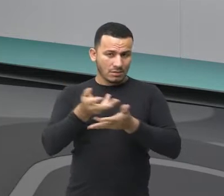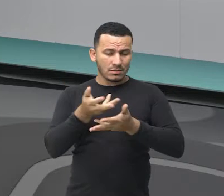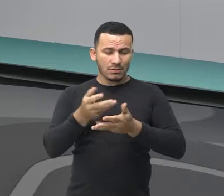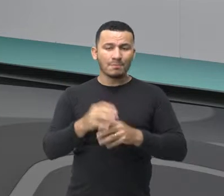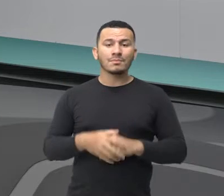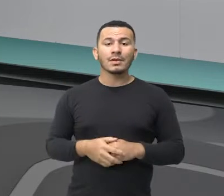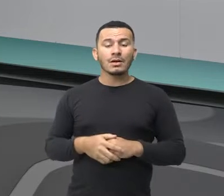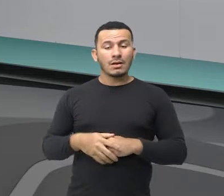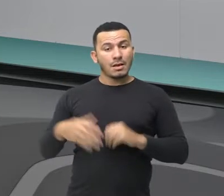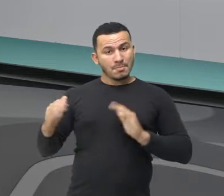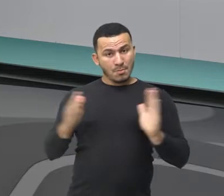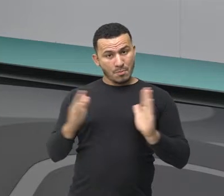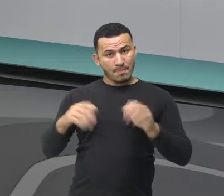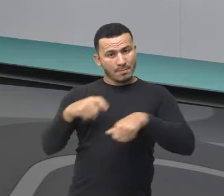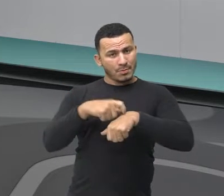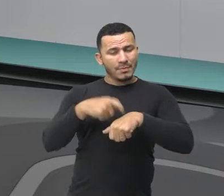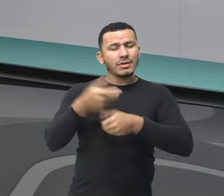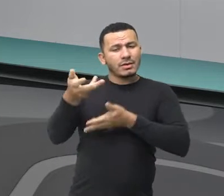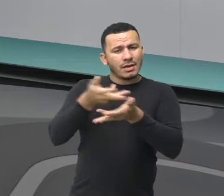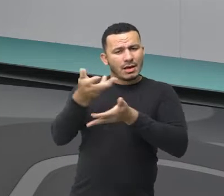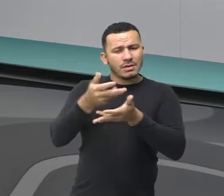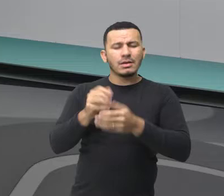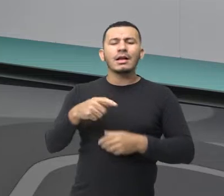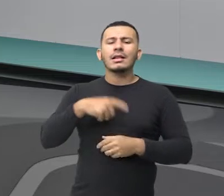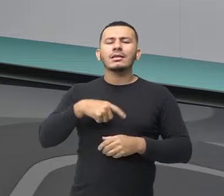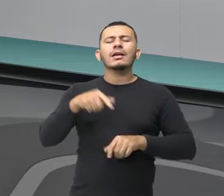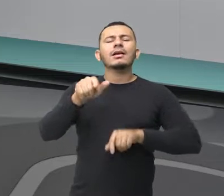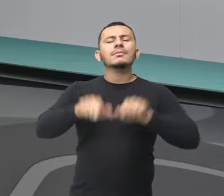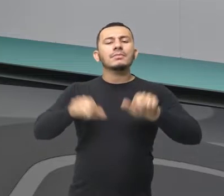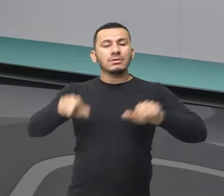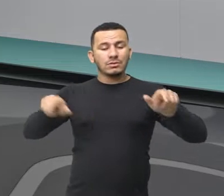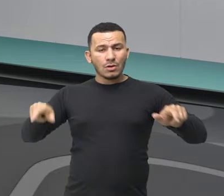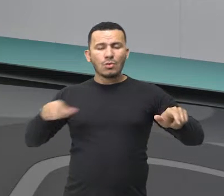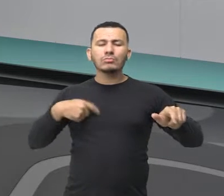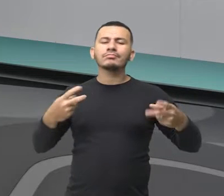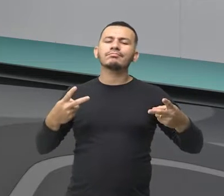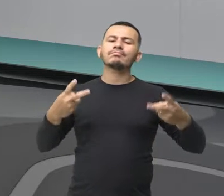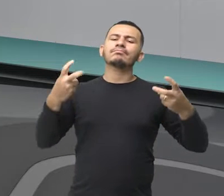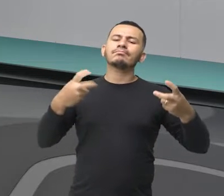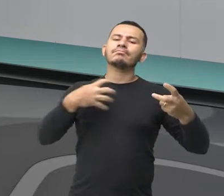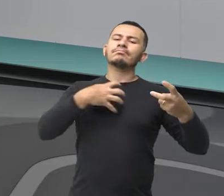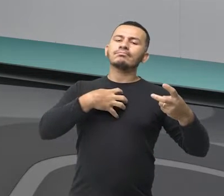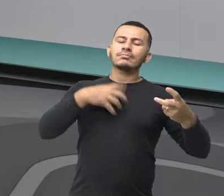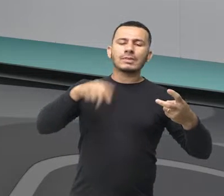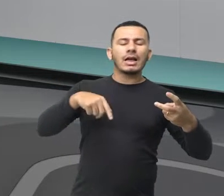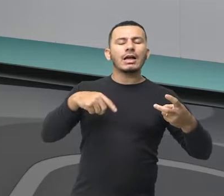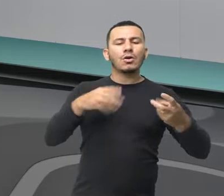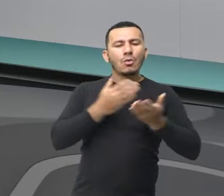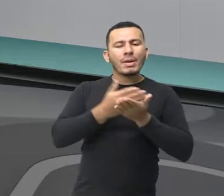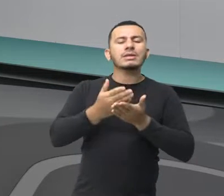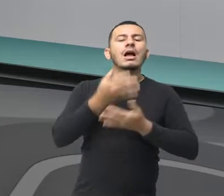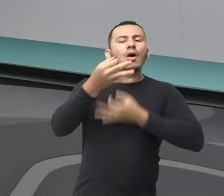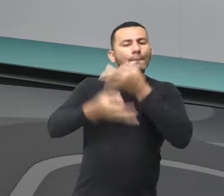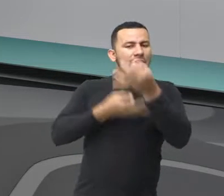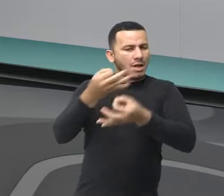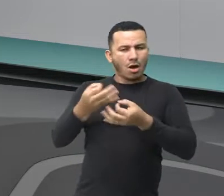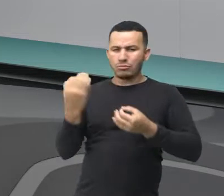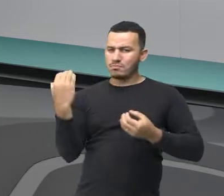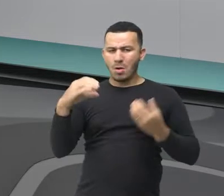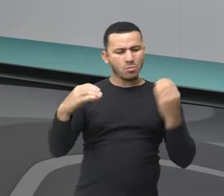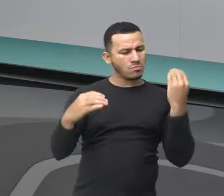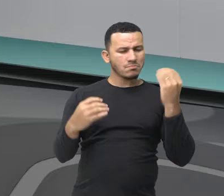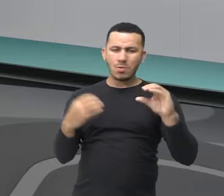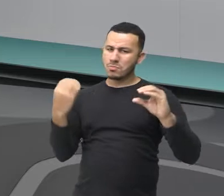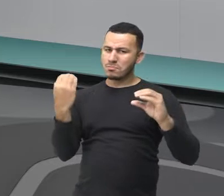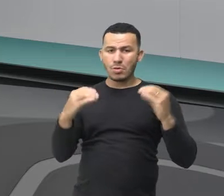nesse processo de interagir é que as pessoas vão acabar manifestando a sua